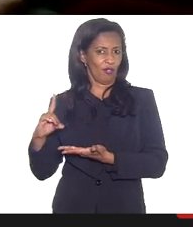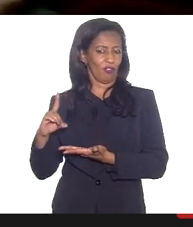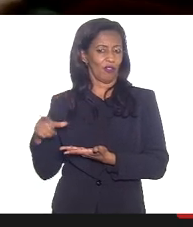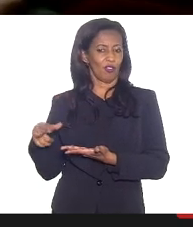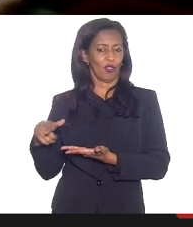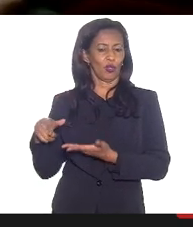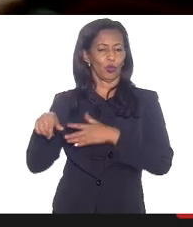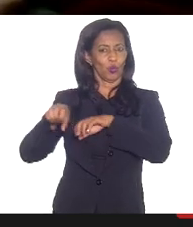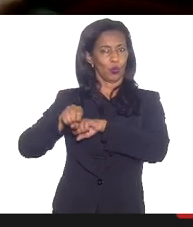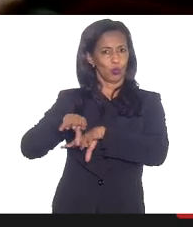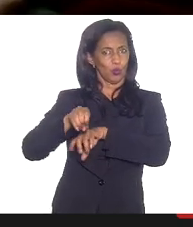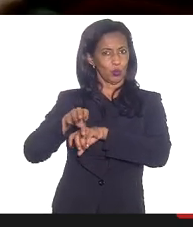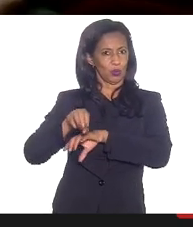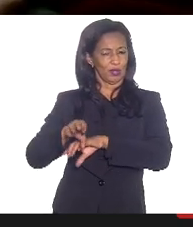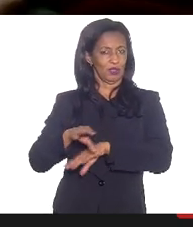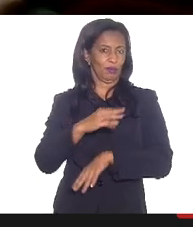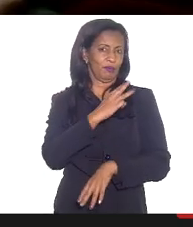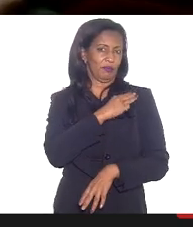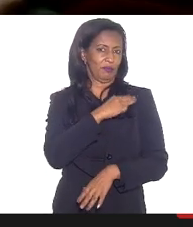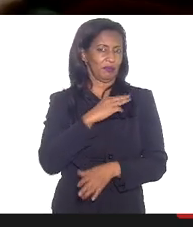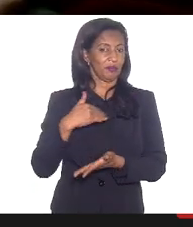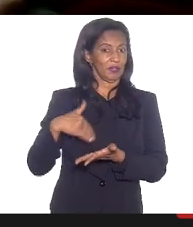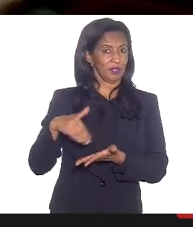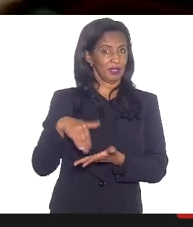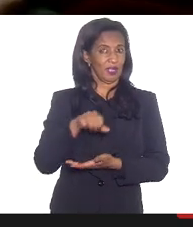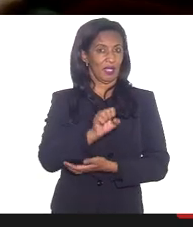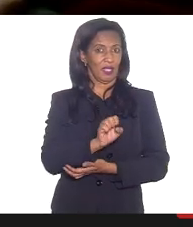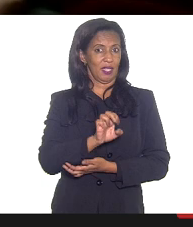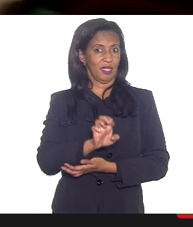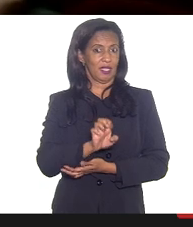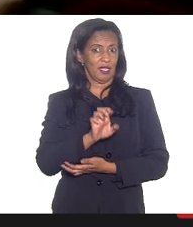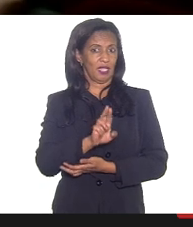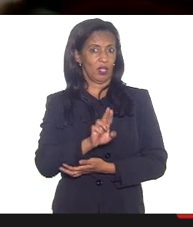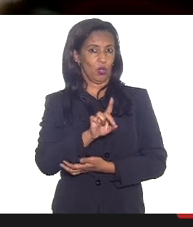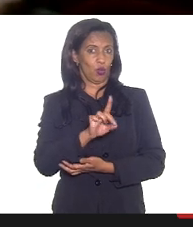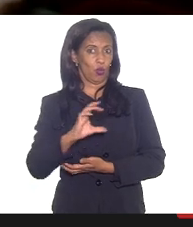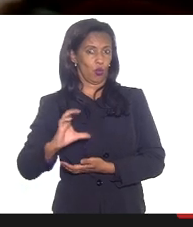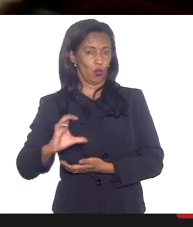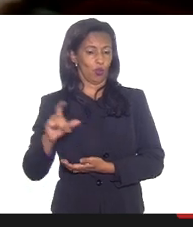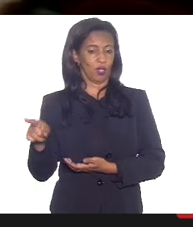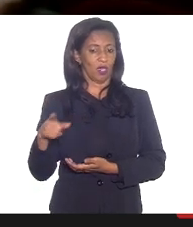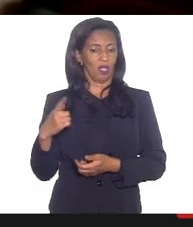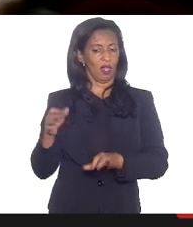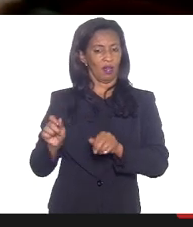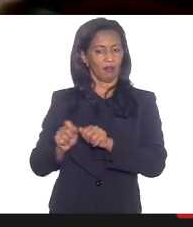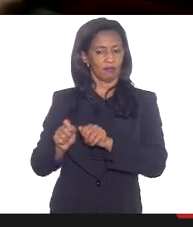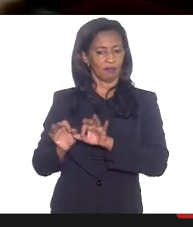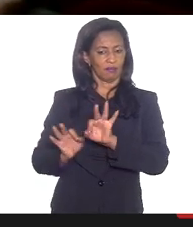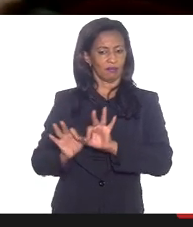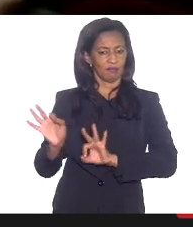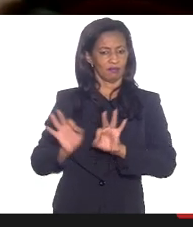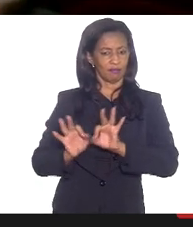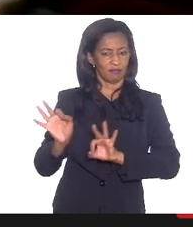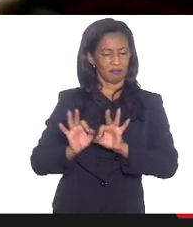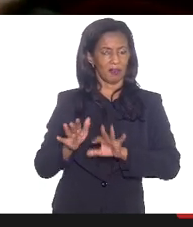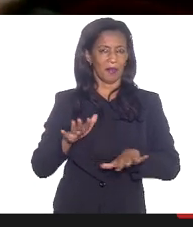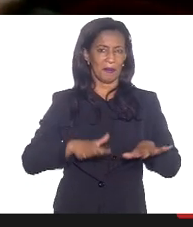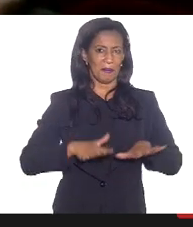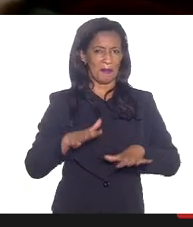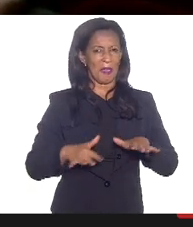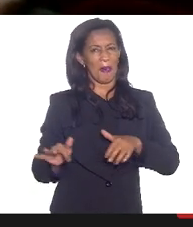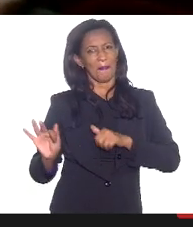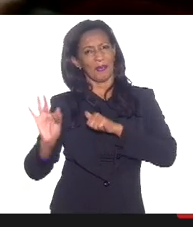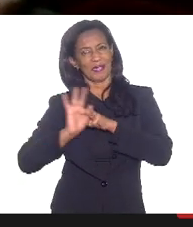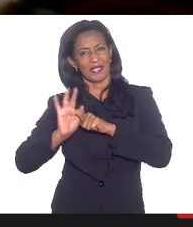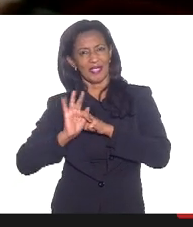ensino médio do Estado do Rio, da Secretaria de Educação, e ela pode fazer aí mais uma parte